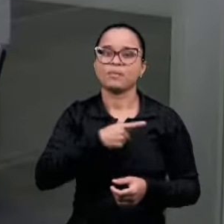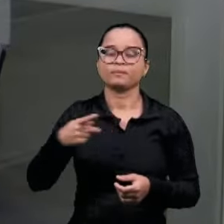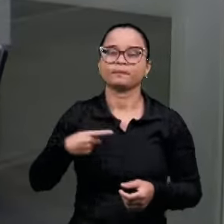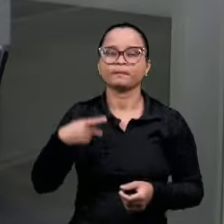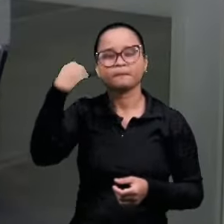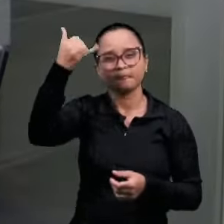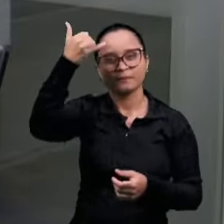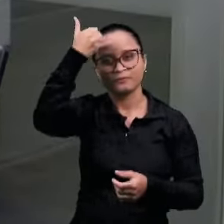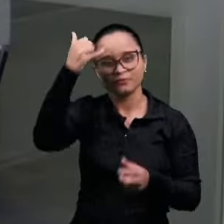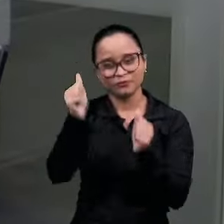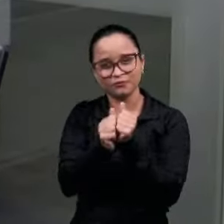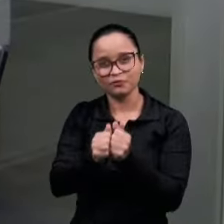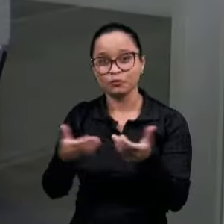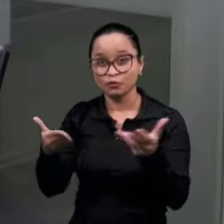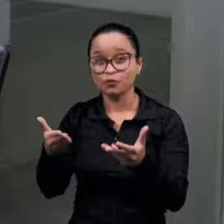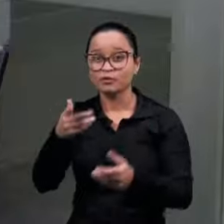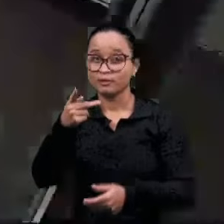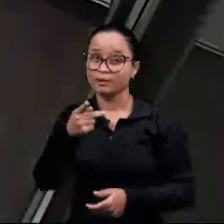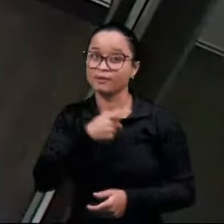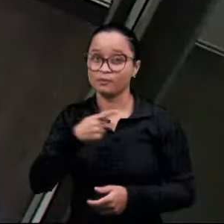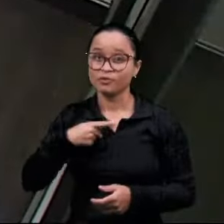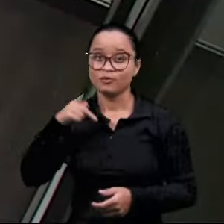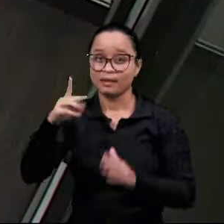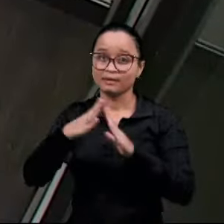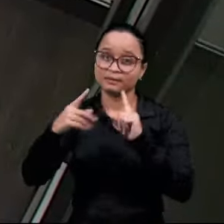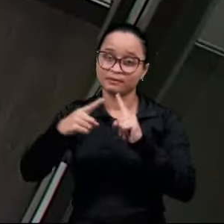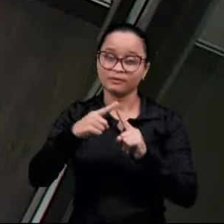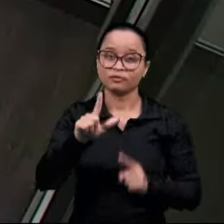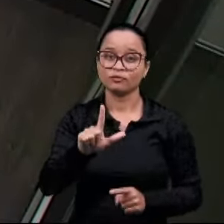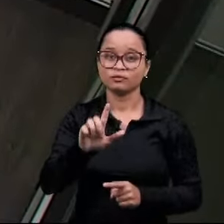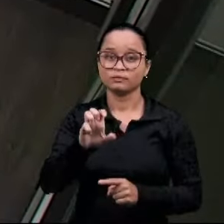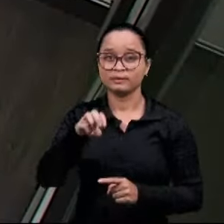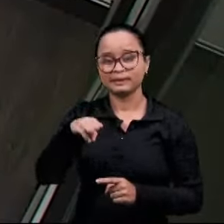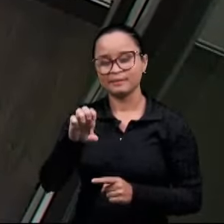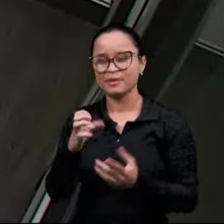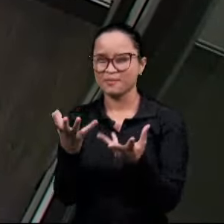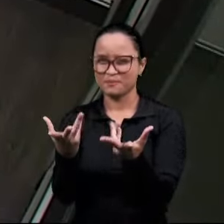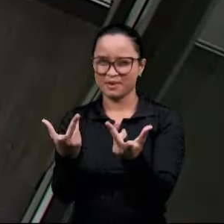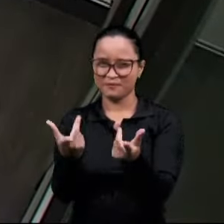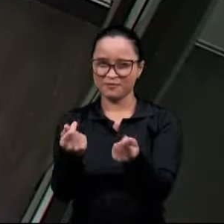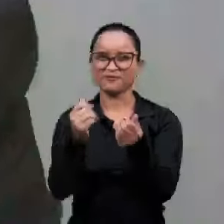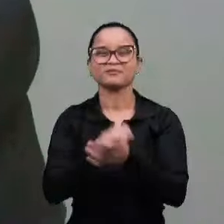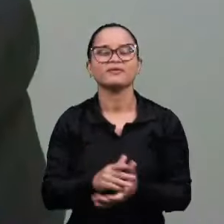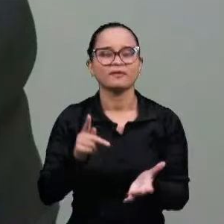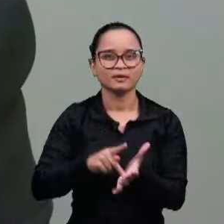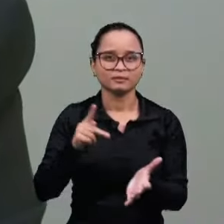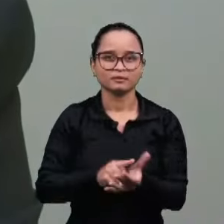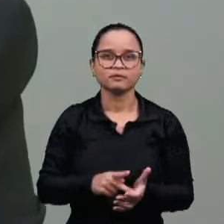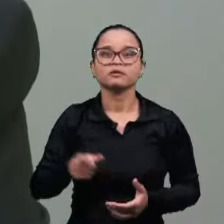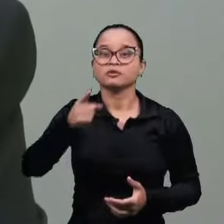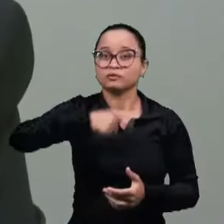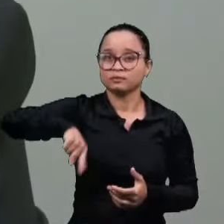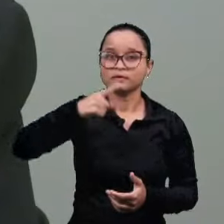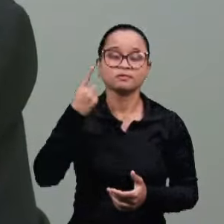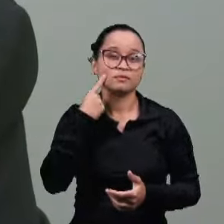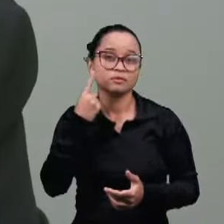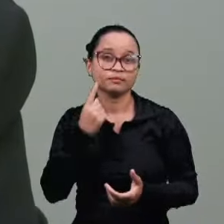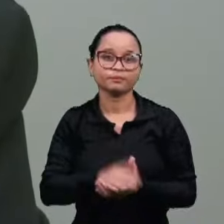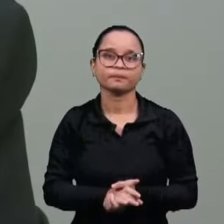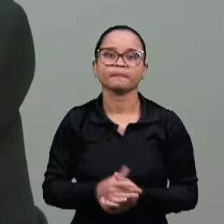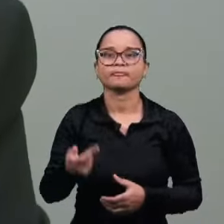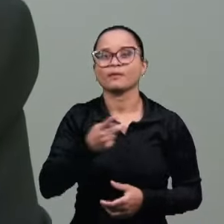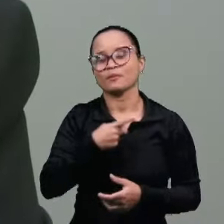conosco e hoje é o pastor da igreja do Leme. Maravilhoso. Muito bom. Maravilhoso mesmo. Quando nós vemos assim, o pastor falar